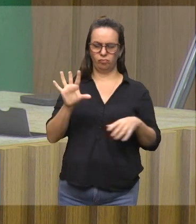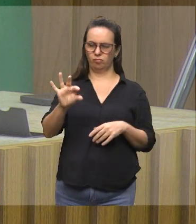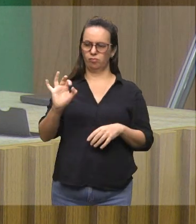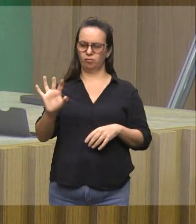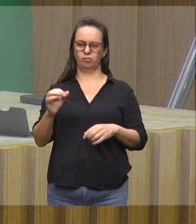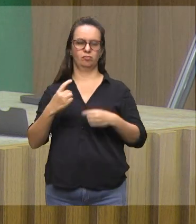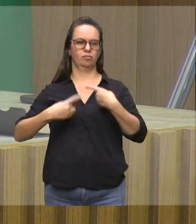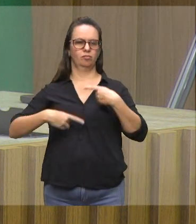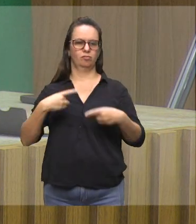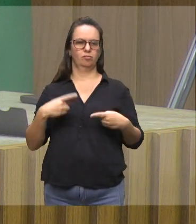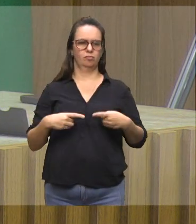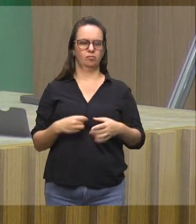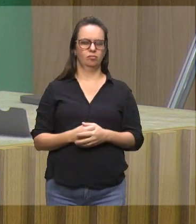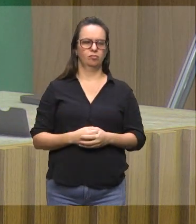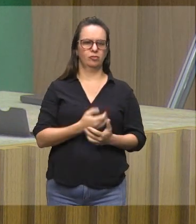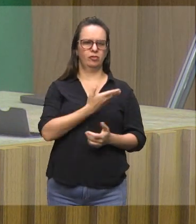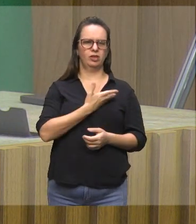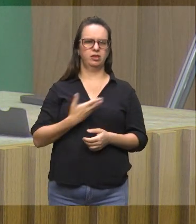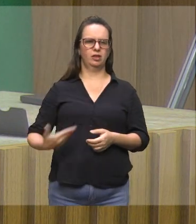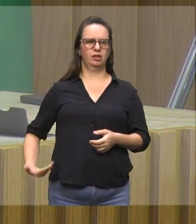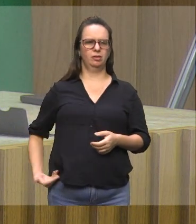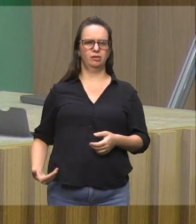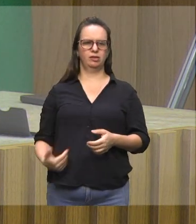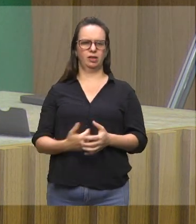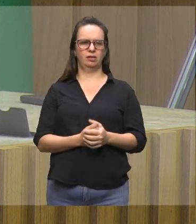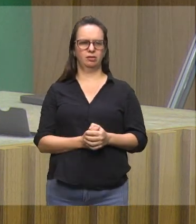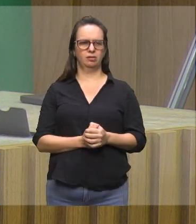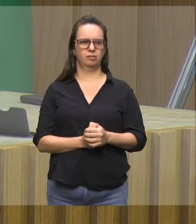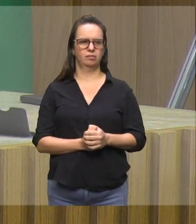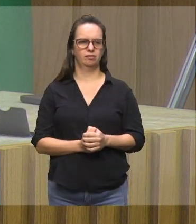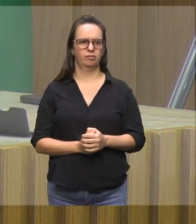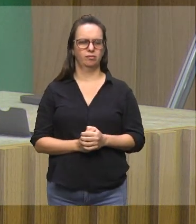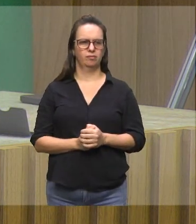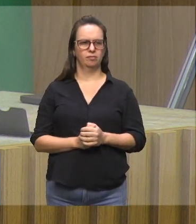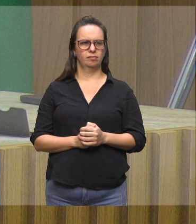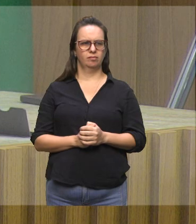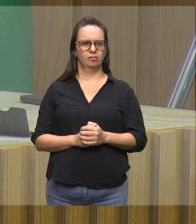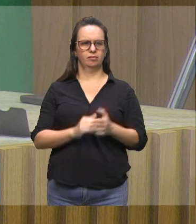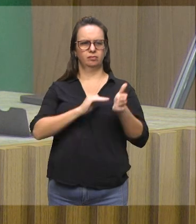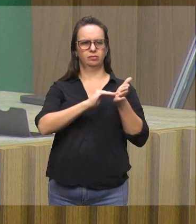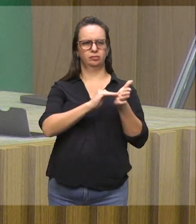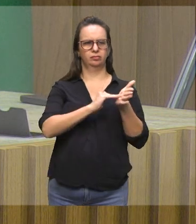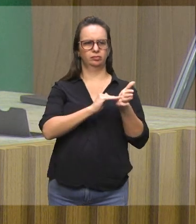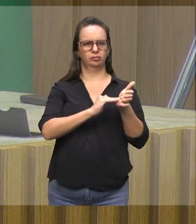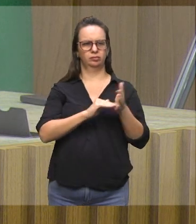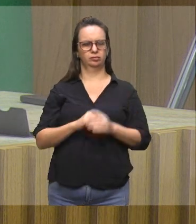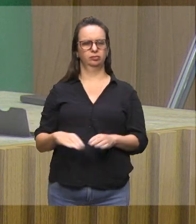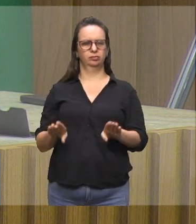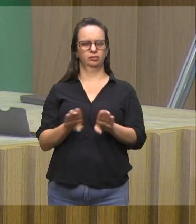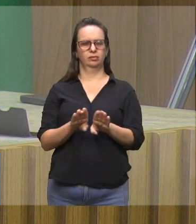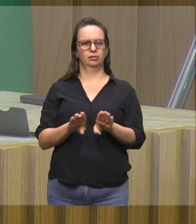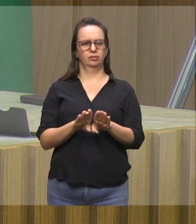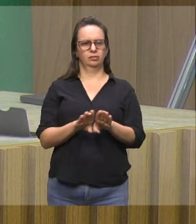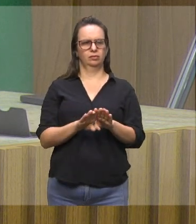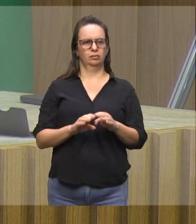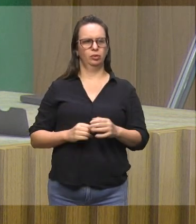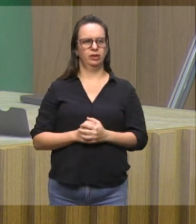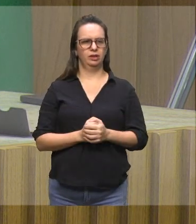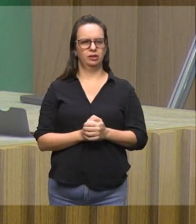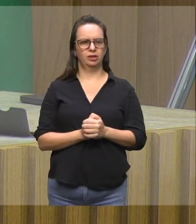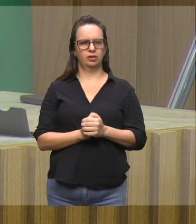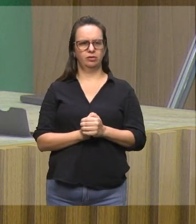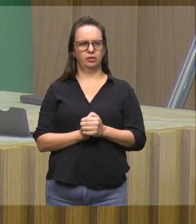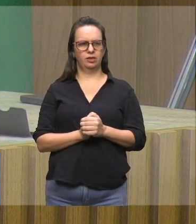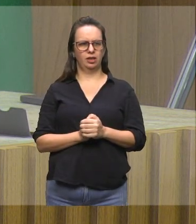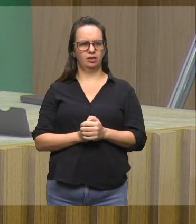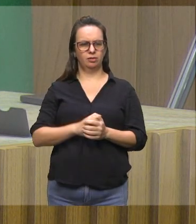escolha da atuação, não é, das entidades, das secretarias também, das ações políticas que